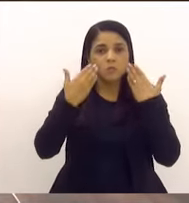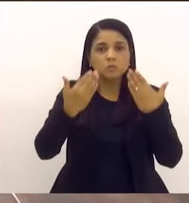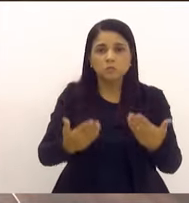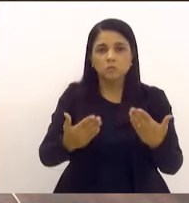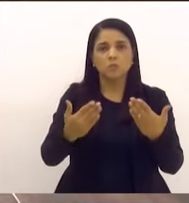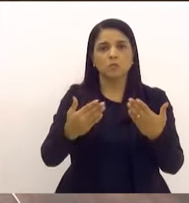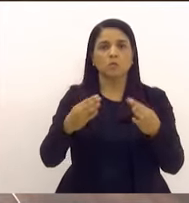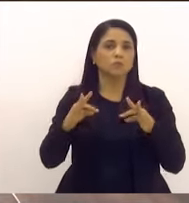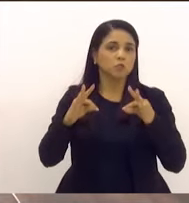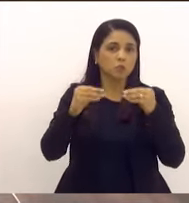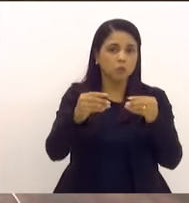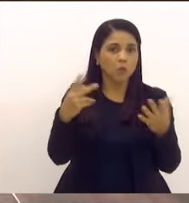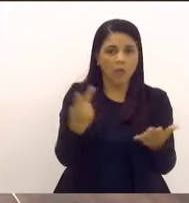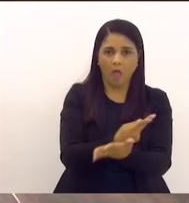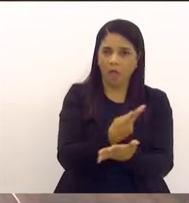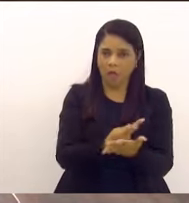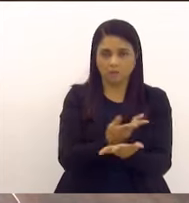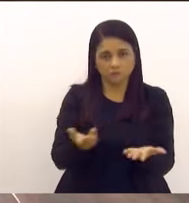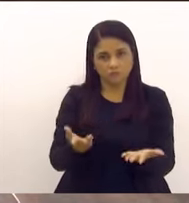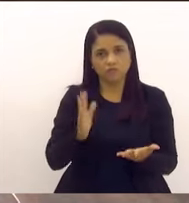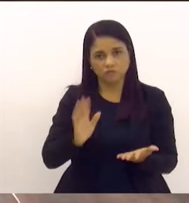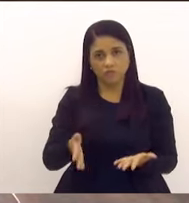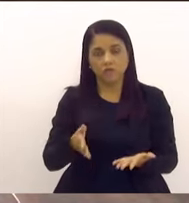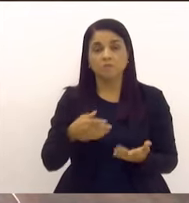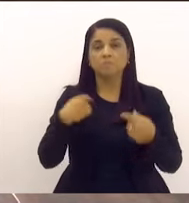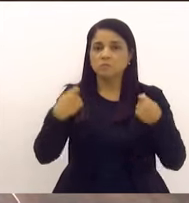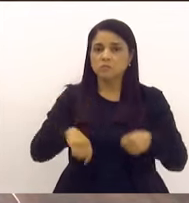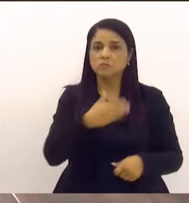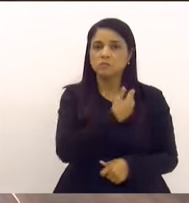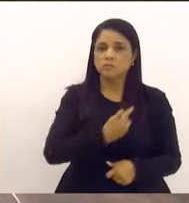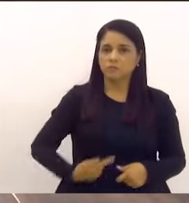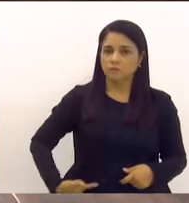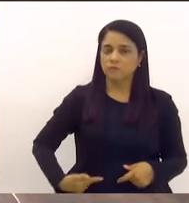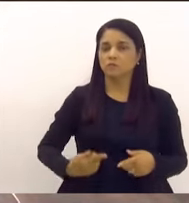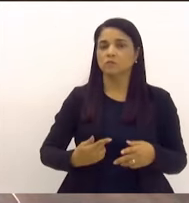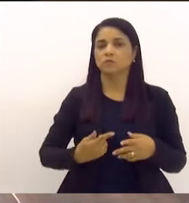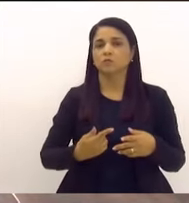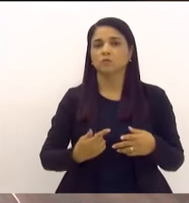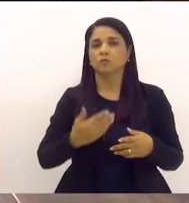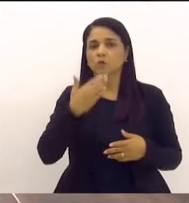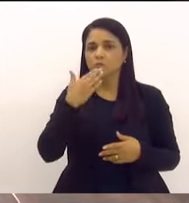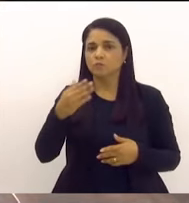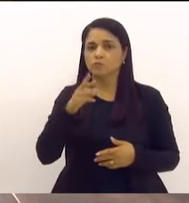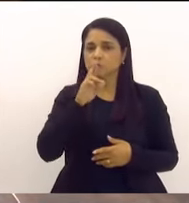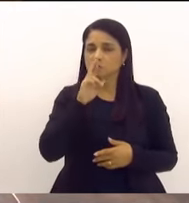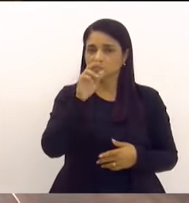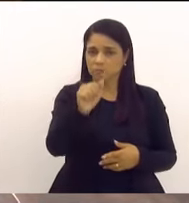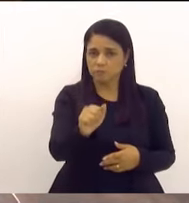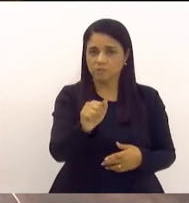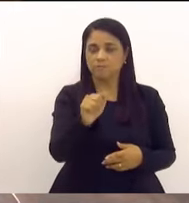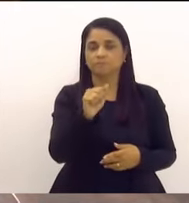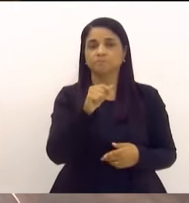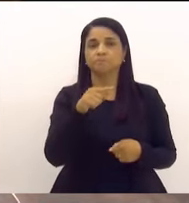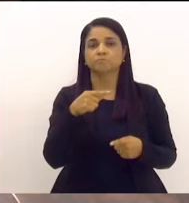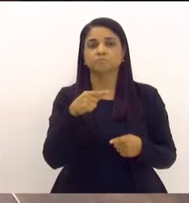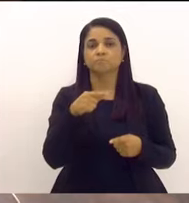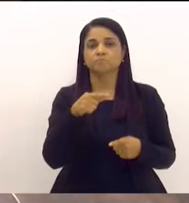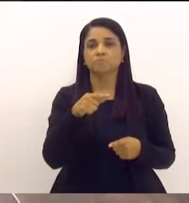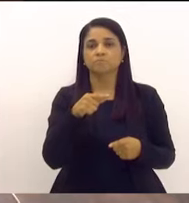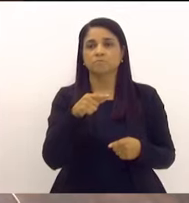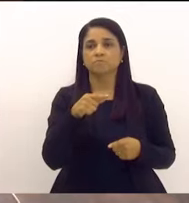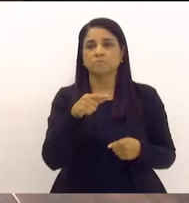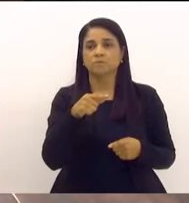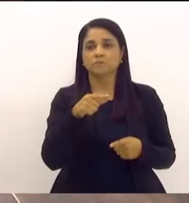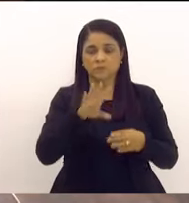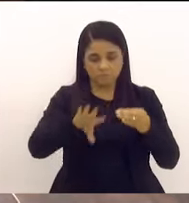todo mundo está assistindo que isso está errado. Então a gente precisa que o governador, até pedir com o deputado Amorim aqui presente, que ele coloque, inclua lá